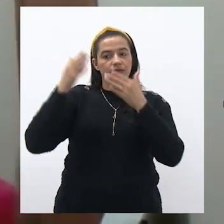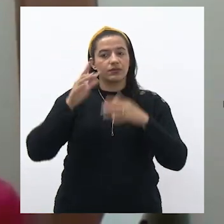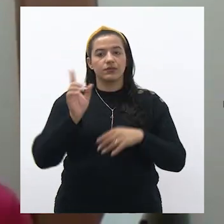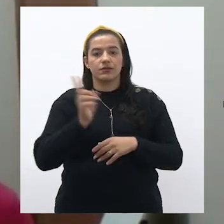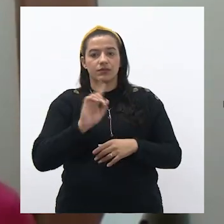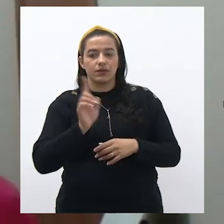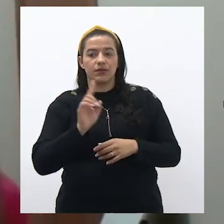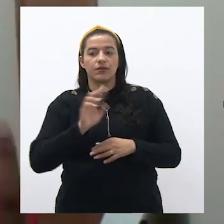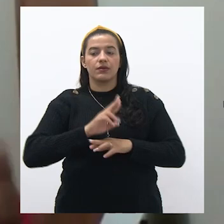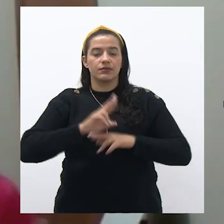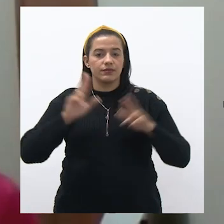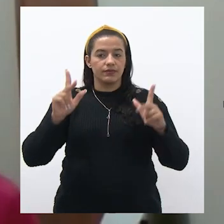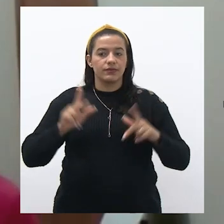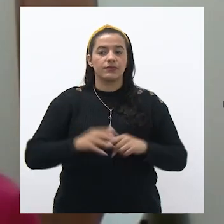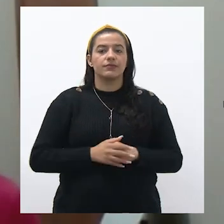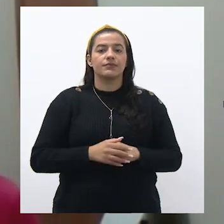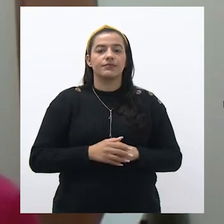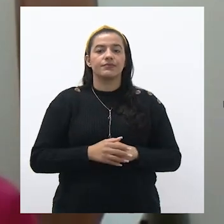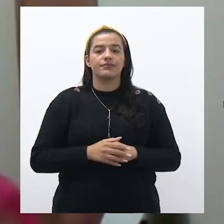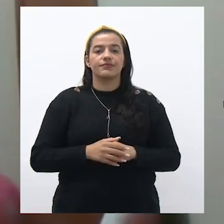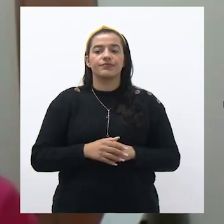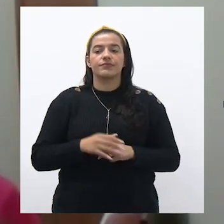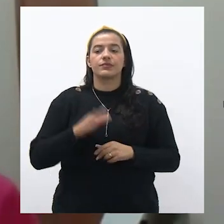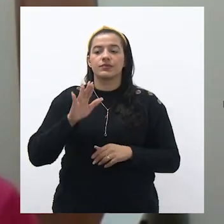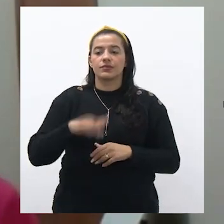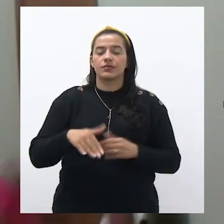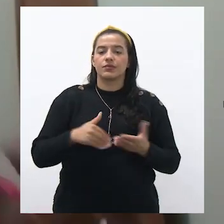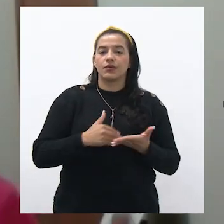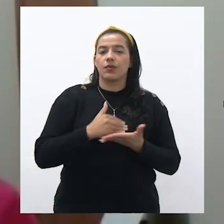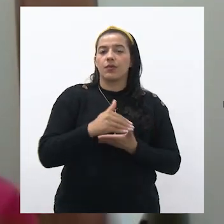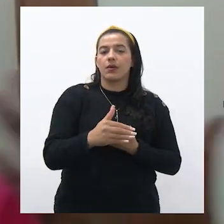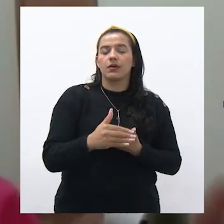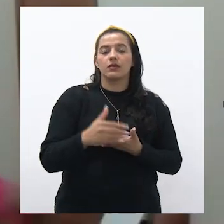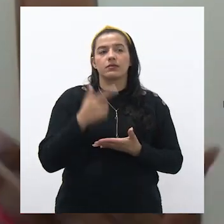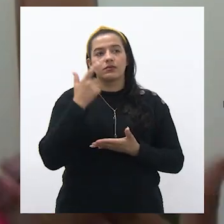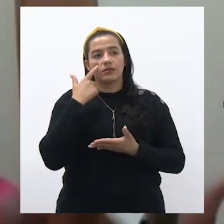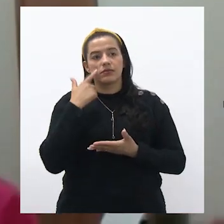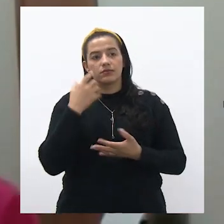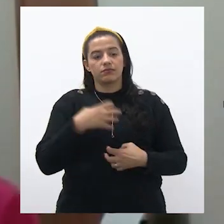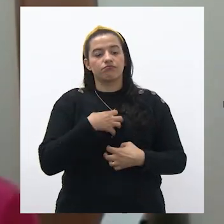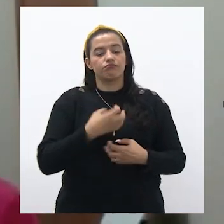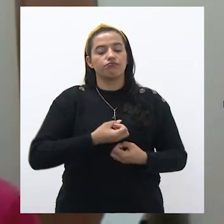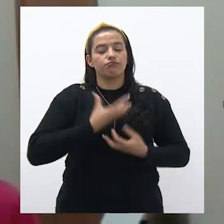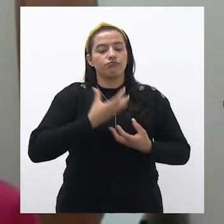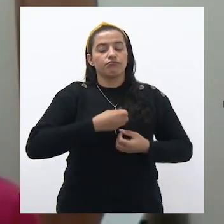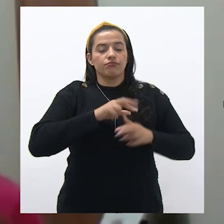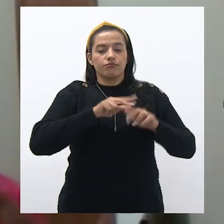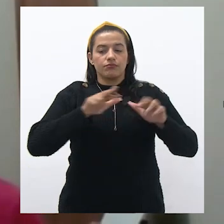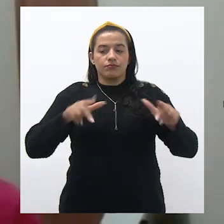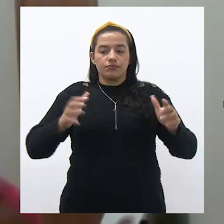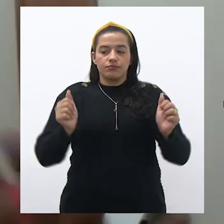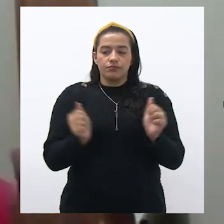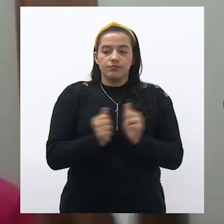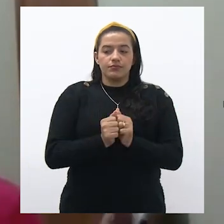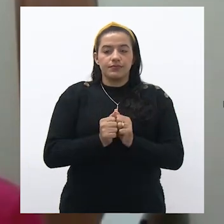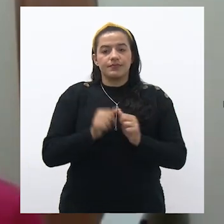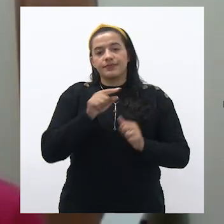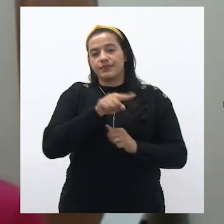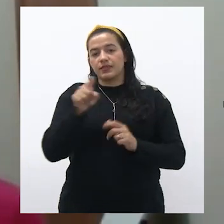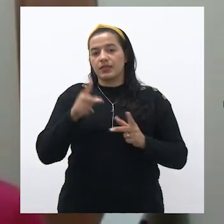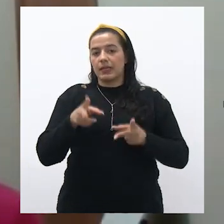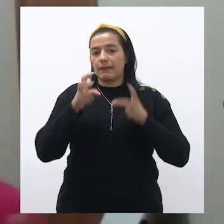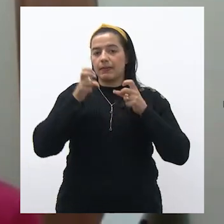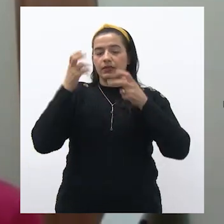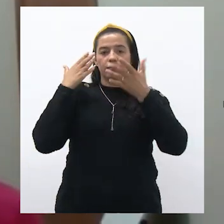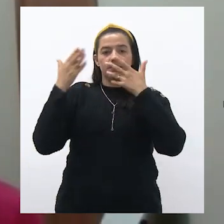essa a visão. Tanto é que quando você começa a ver essa questão de trabalhar o socioemocional junto, você percebe que não é questão